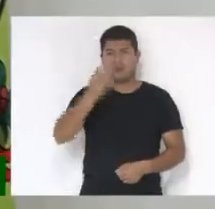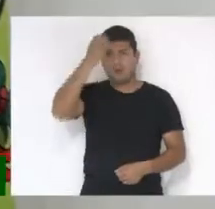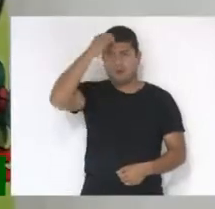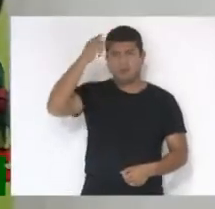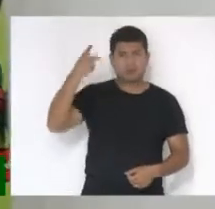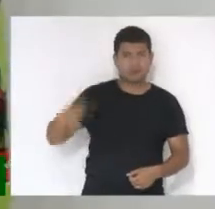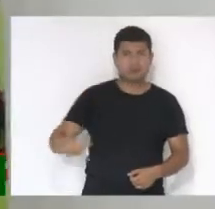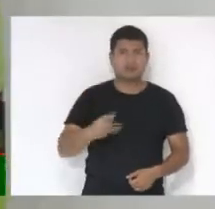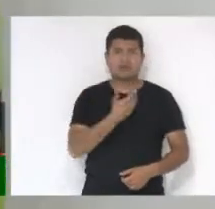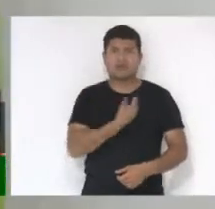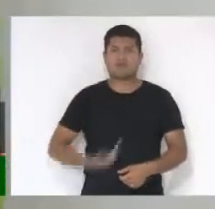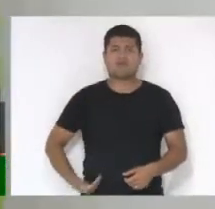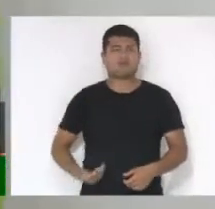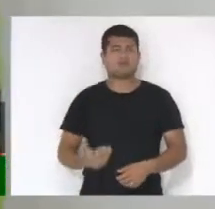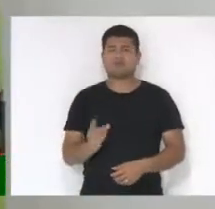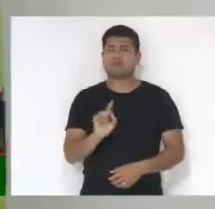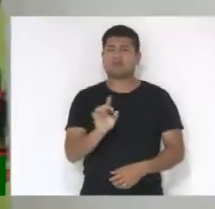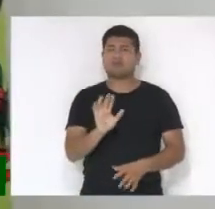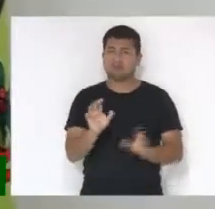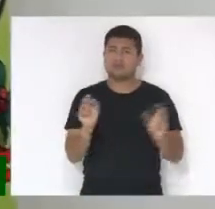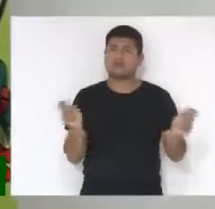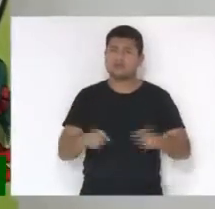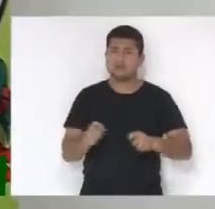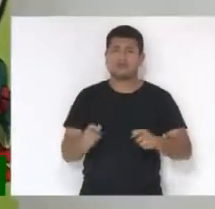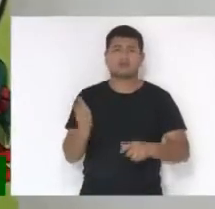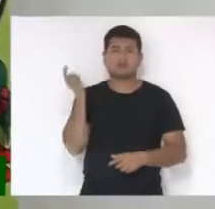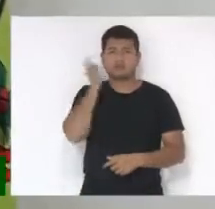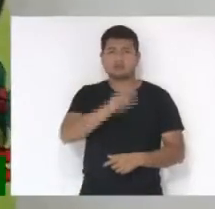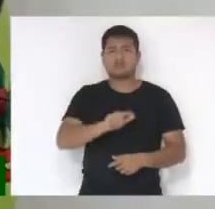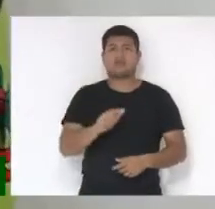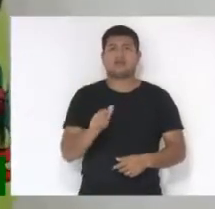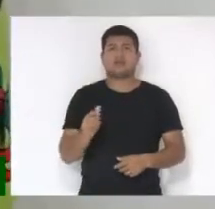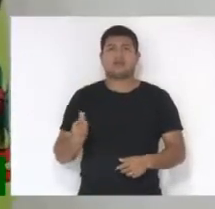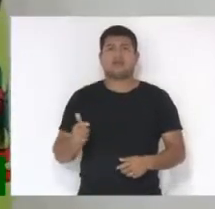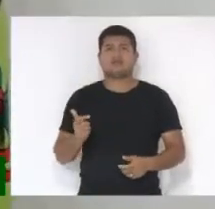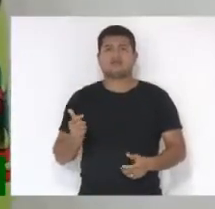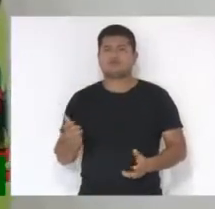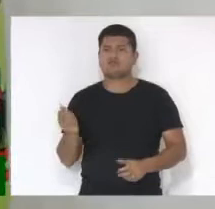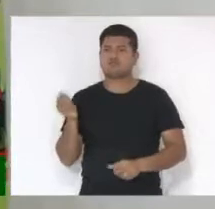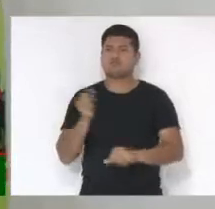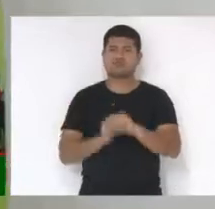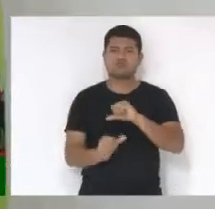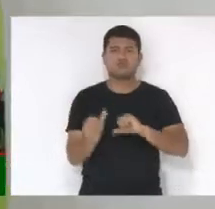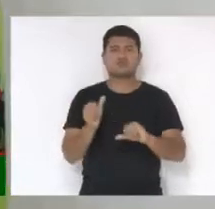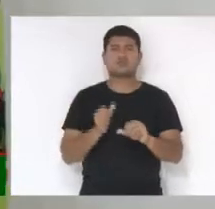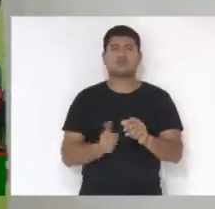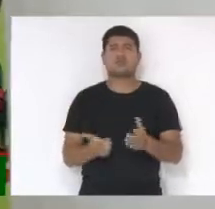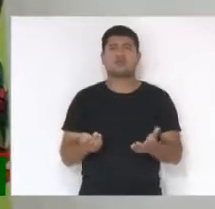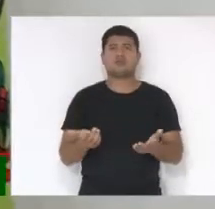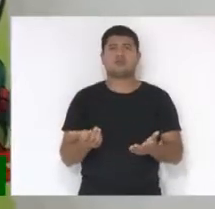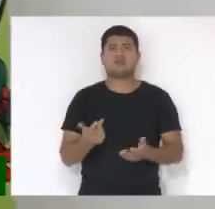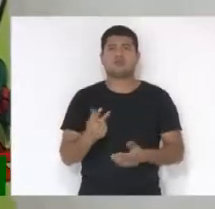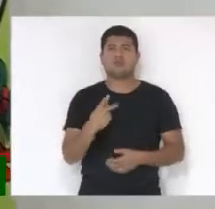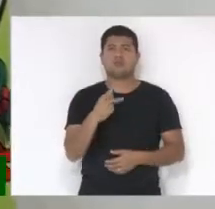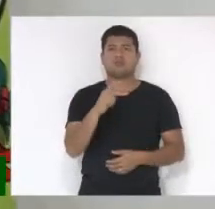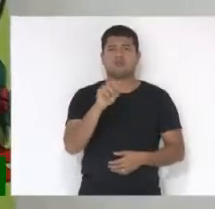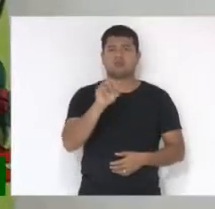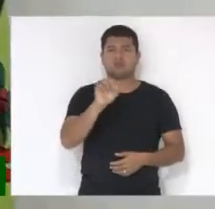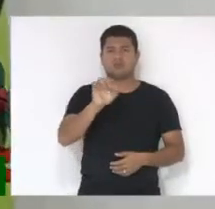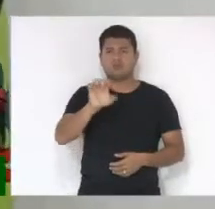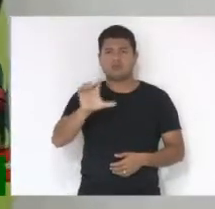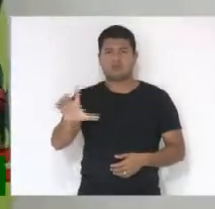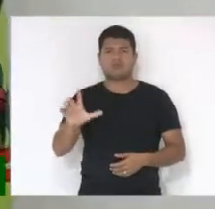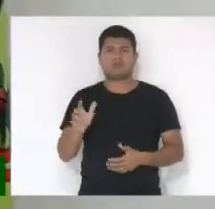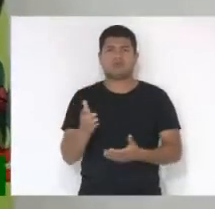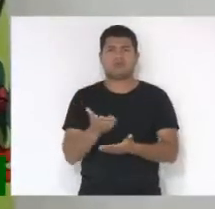pode recuperar esse projeto. Desde 2013, está na gaveta lá da Sol. Quem sabe a gente conseguir recuperar o PEL, nós temos aí um